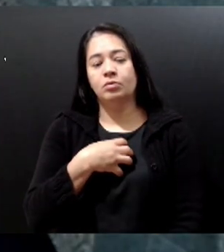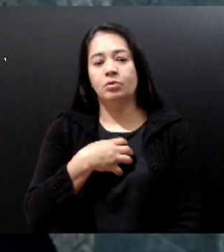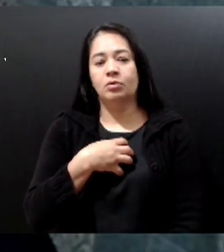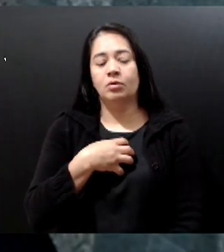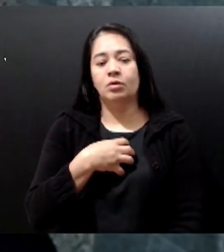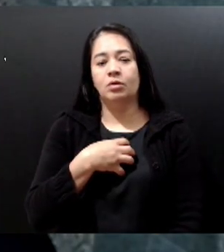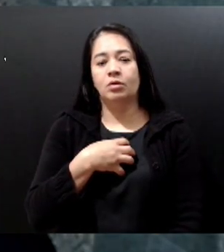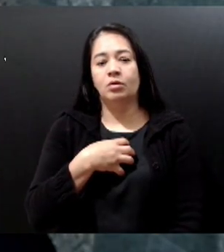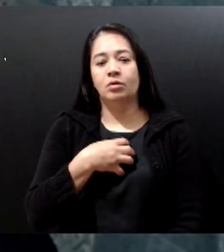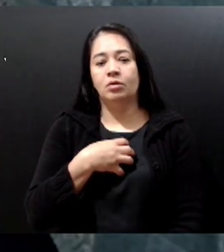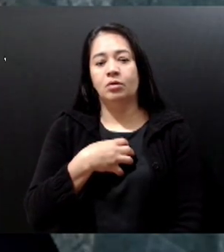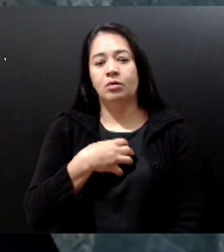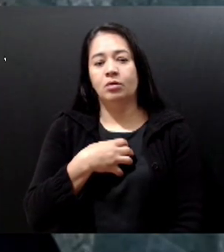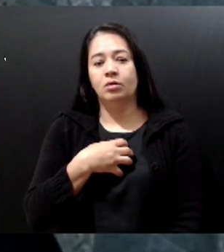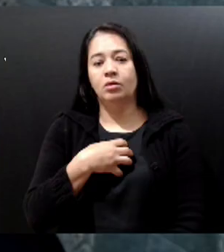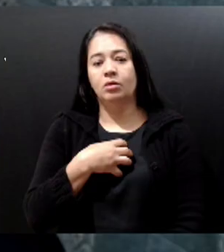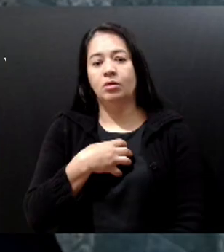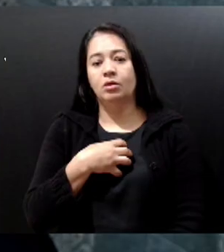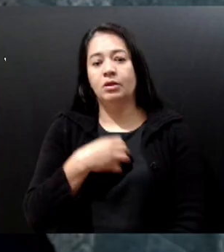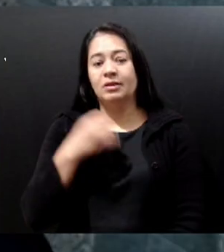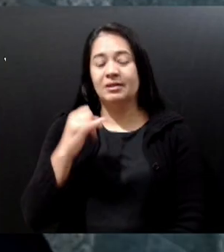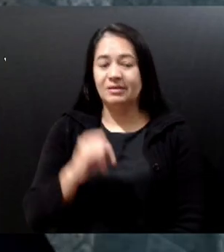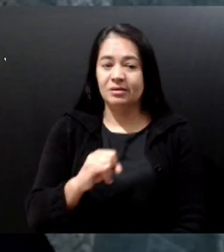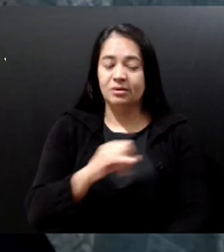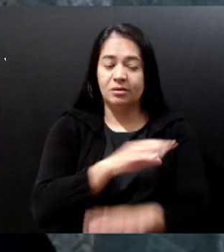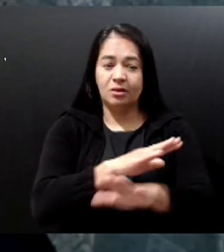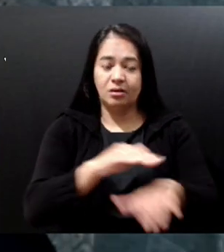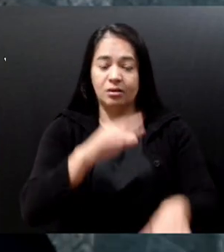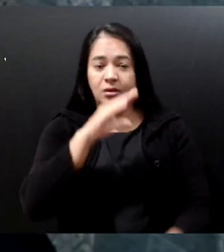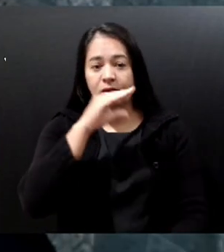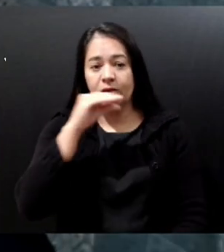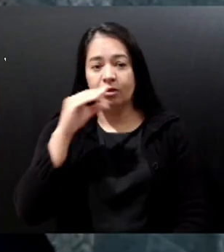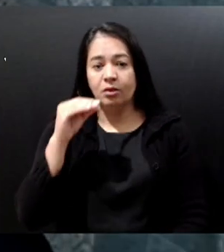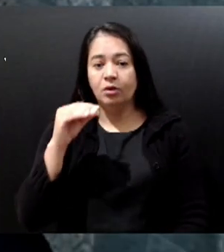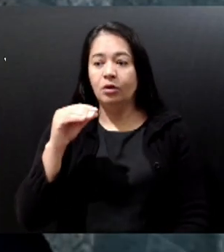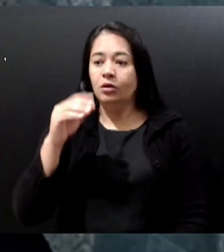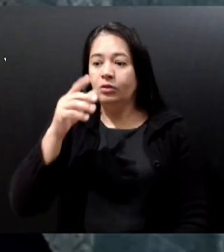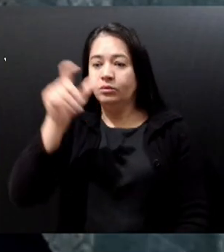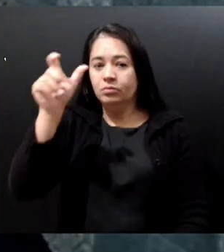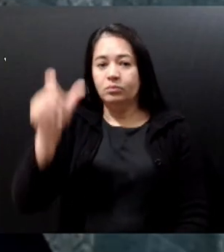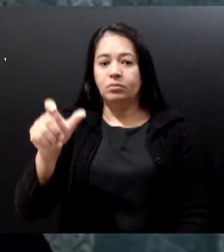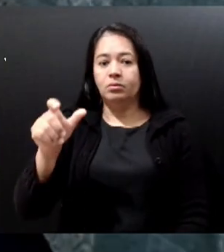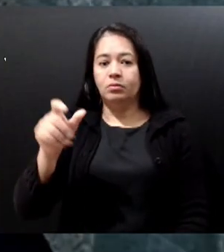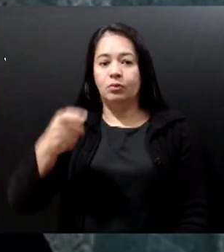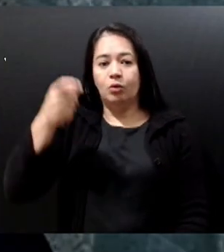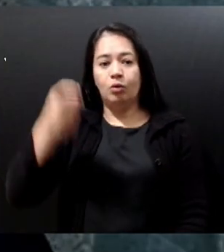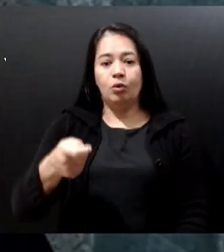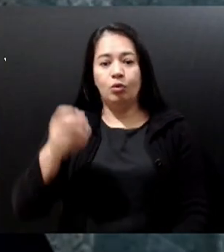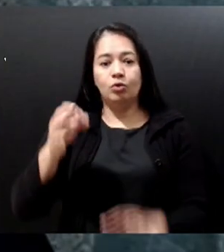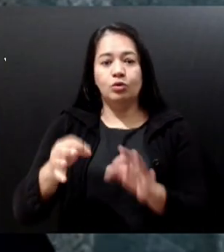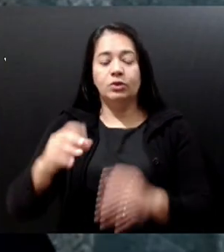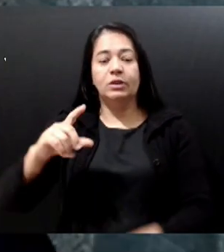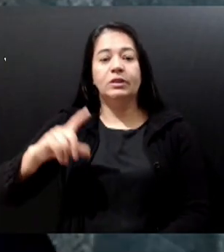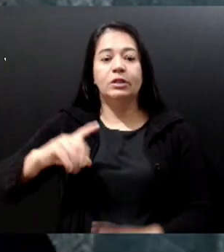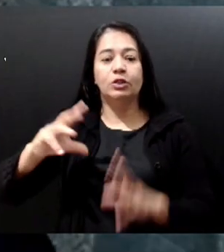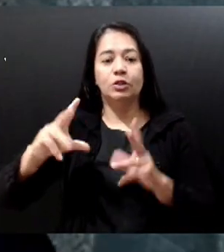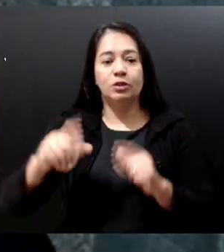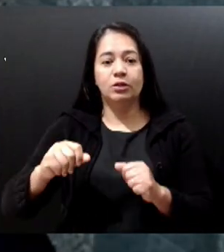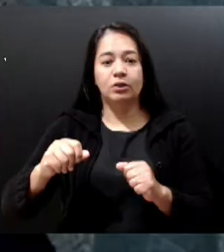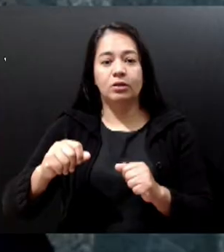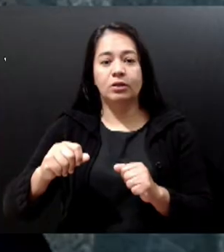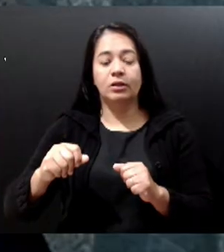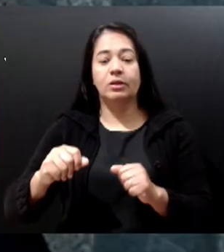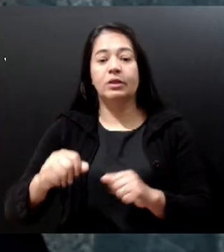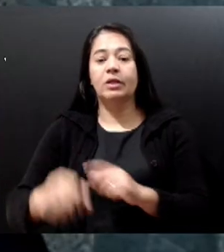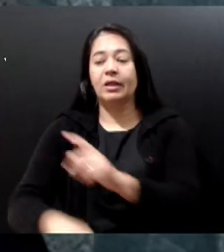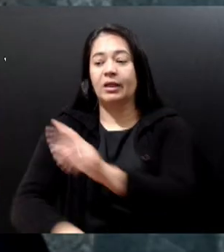criança e adolescente, o juiz sempre tem, em todos os casos, assistentes técnicos, que são psicólogos e